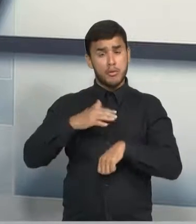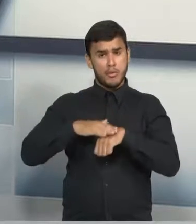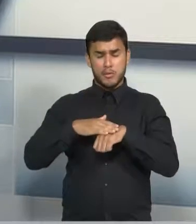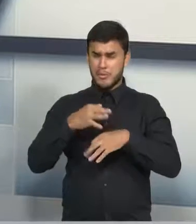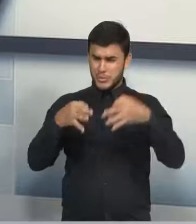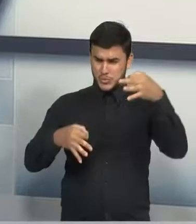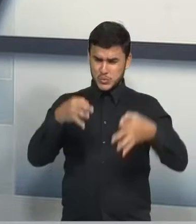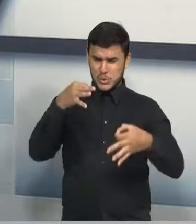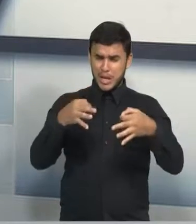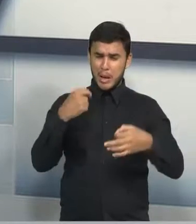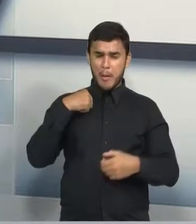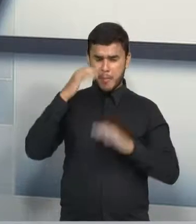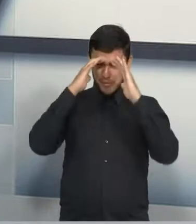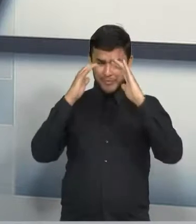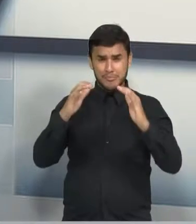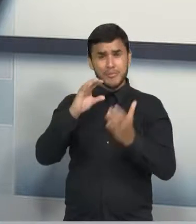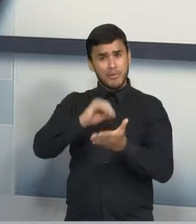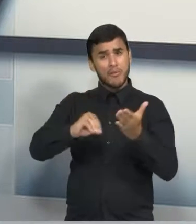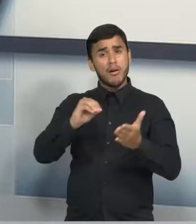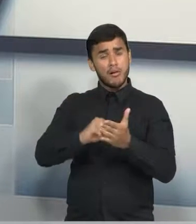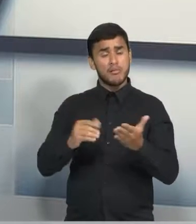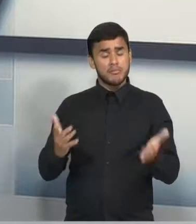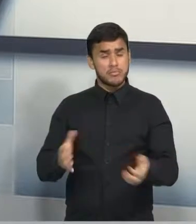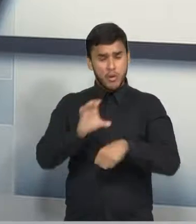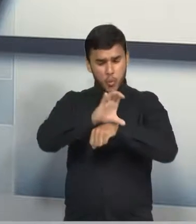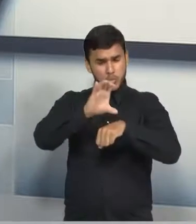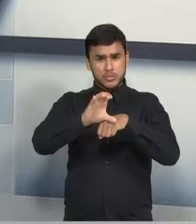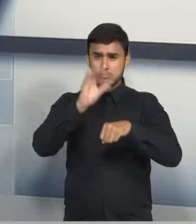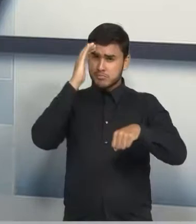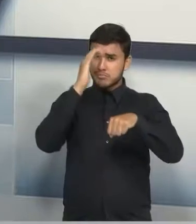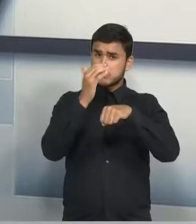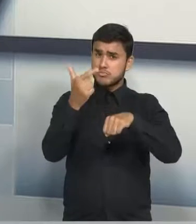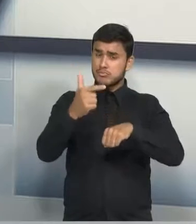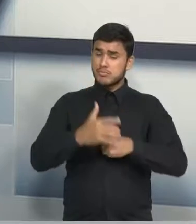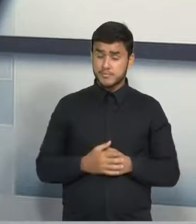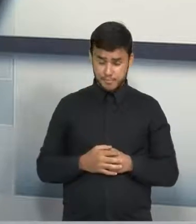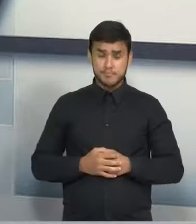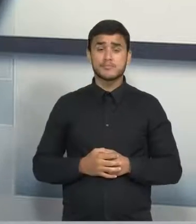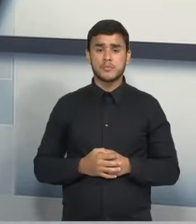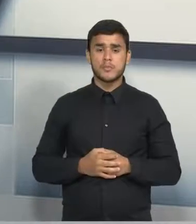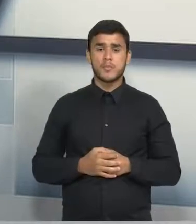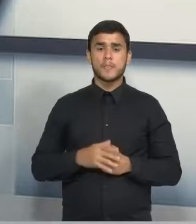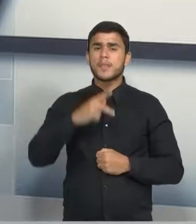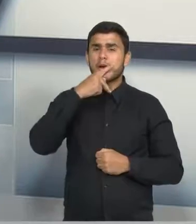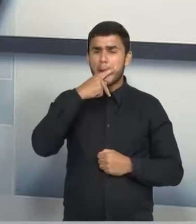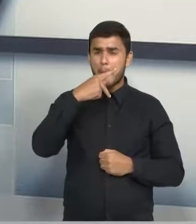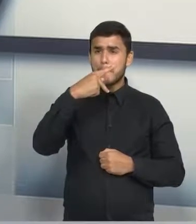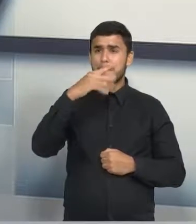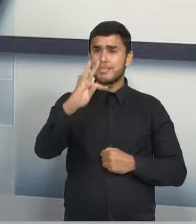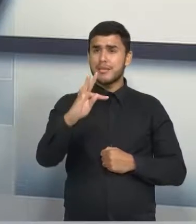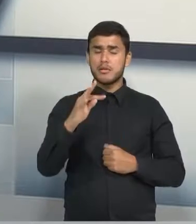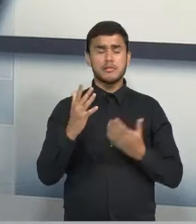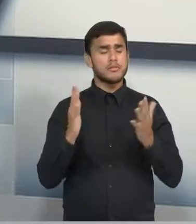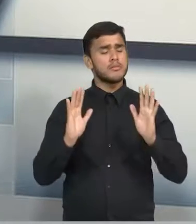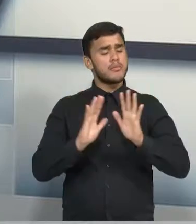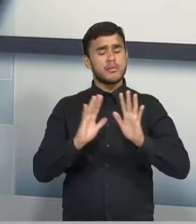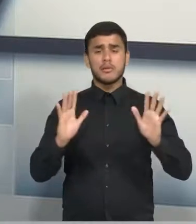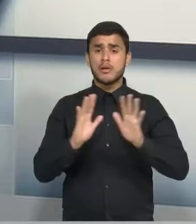brasileira. Né? E hoje eu vi que a visão que eu tinha, porque não é o PT em